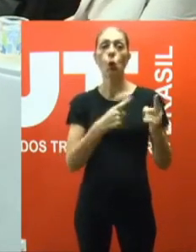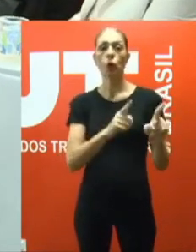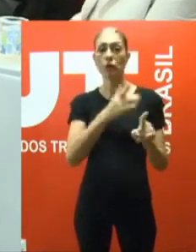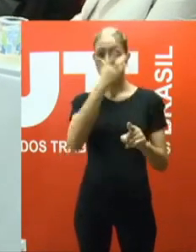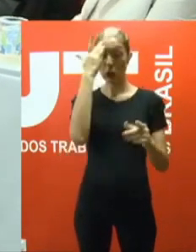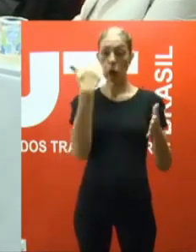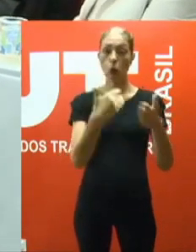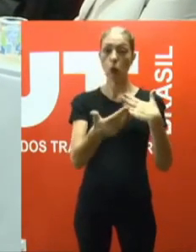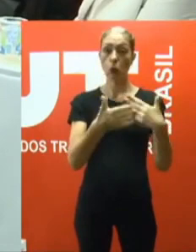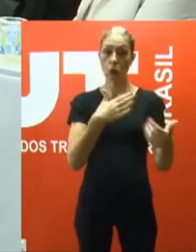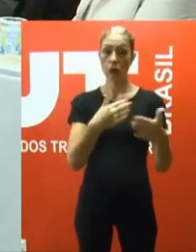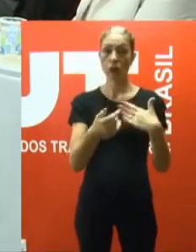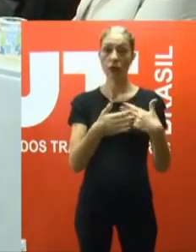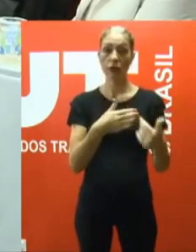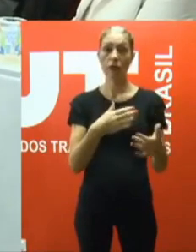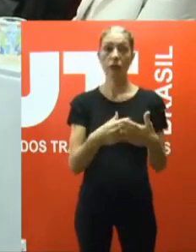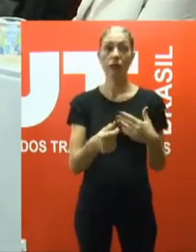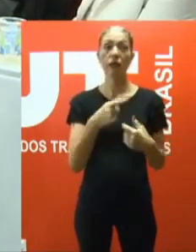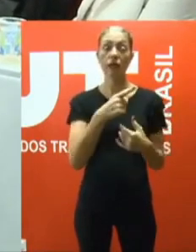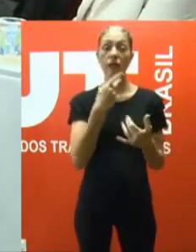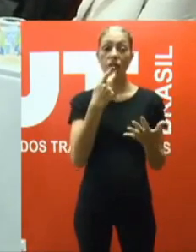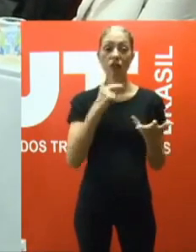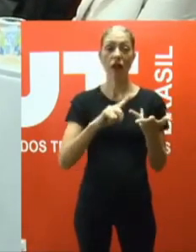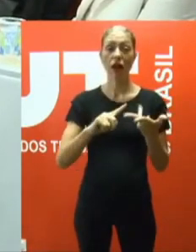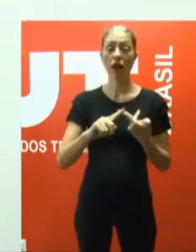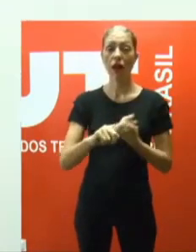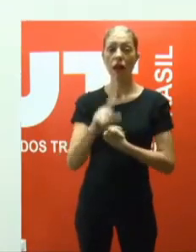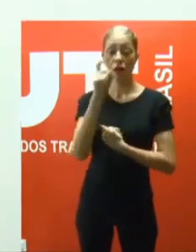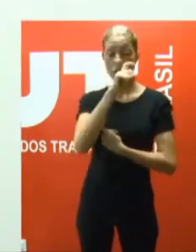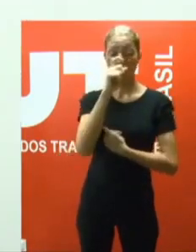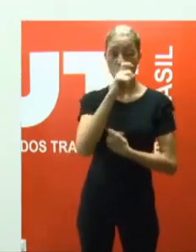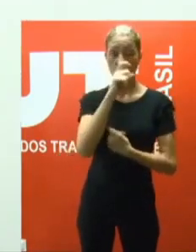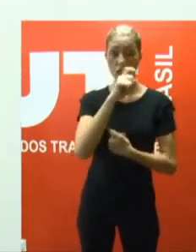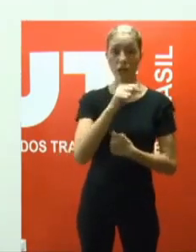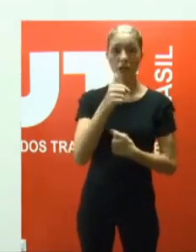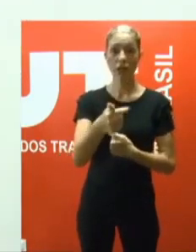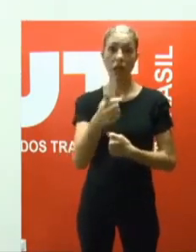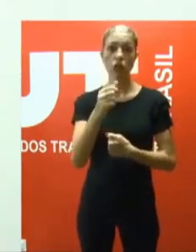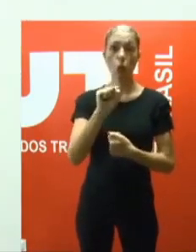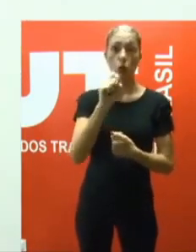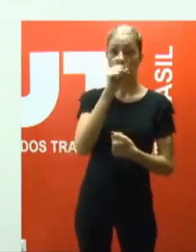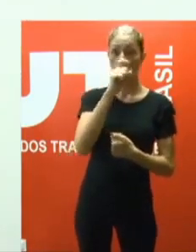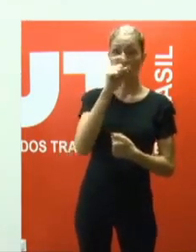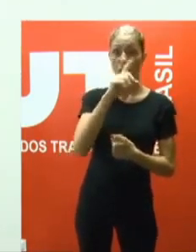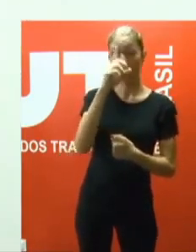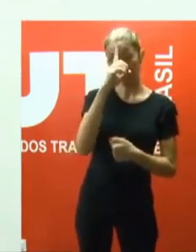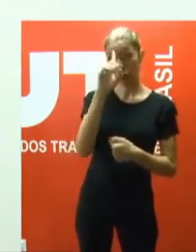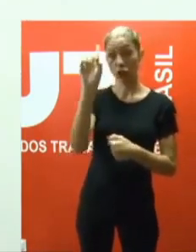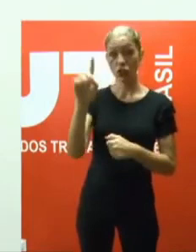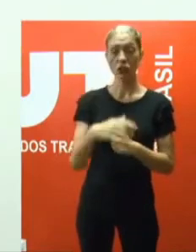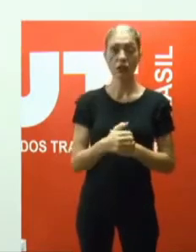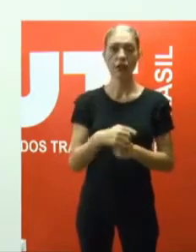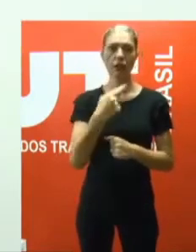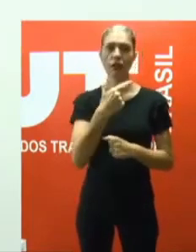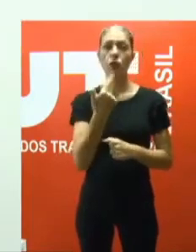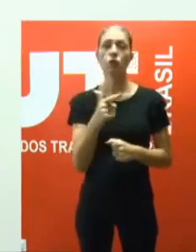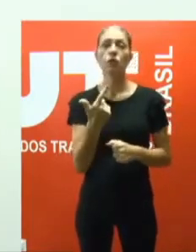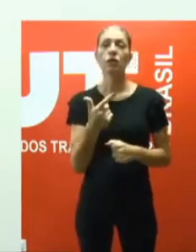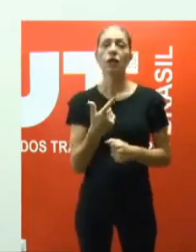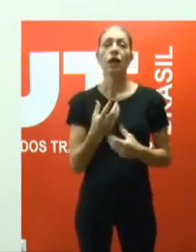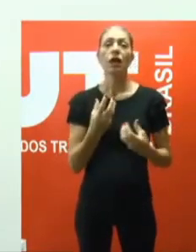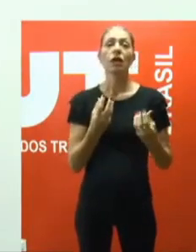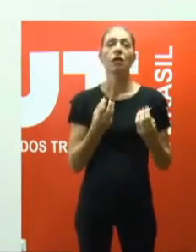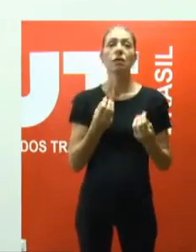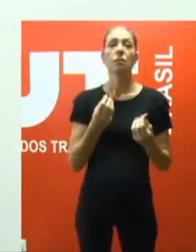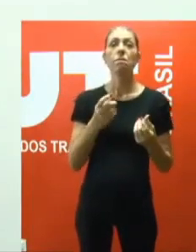lutando com um cara que conta 7 ou 8 mentiras por dia. Um cara que não tem pudor de atacar, sabe, qualquer pessoa sobre